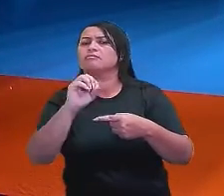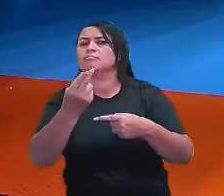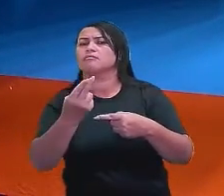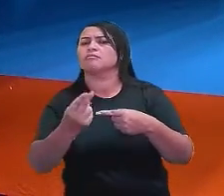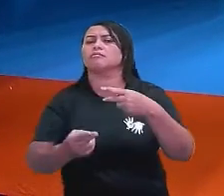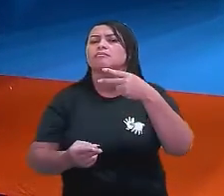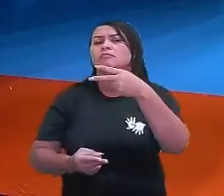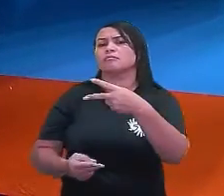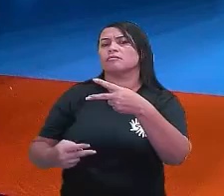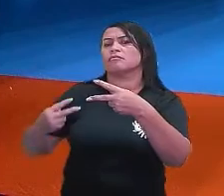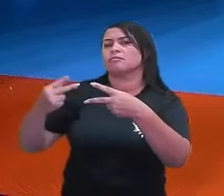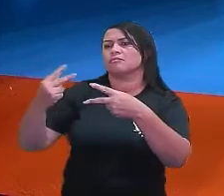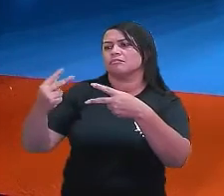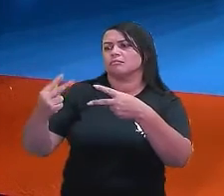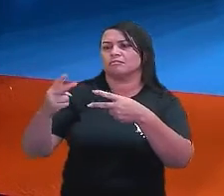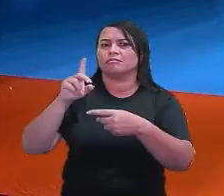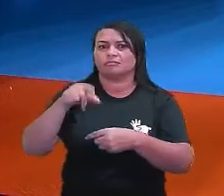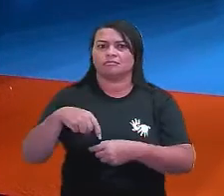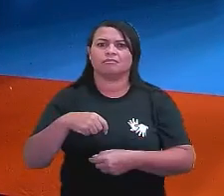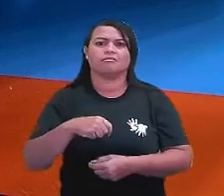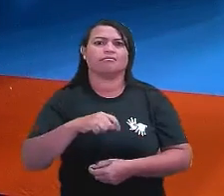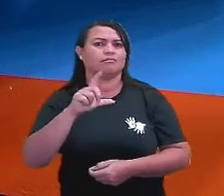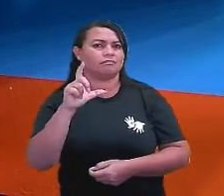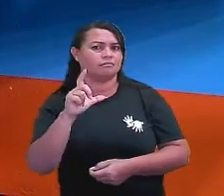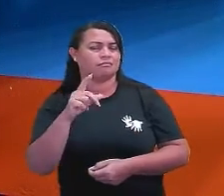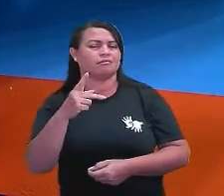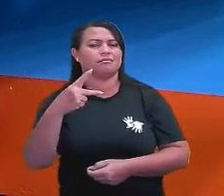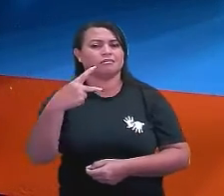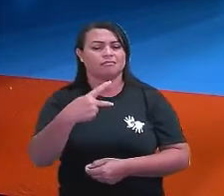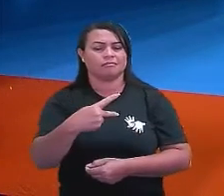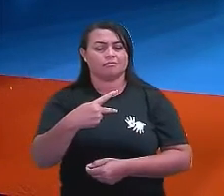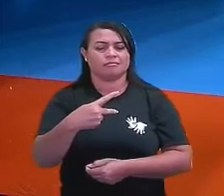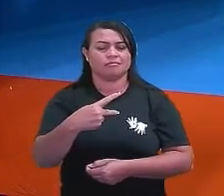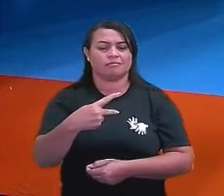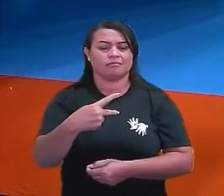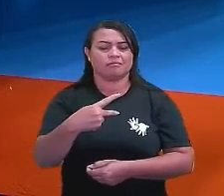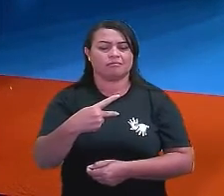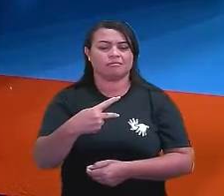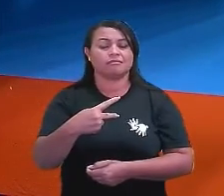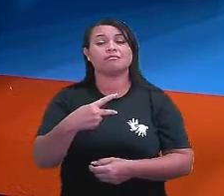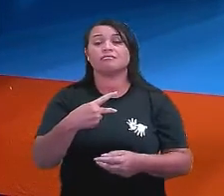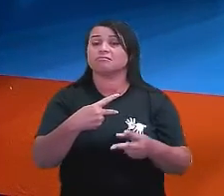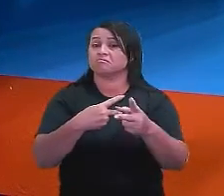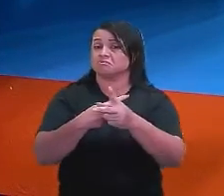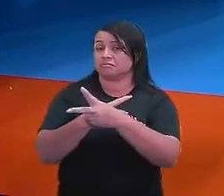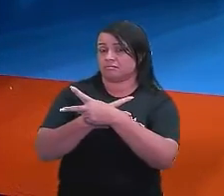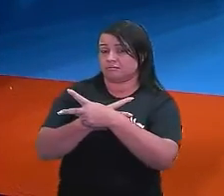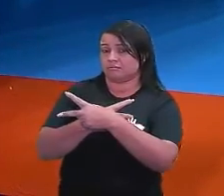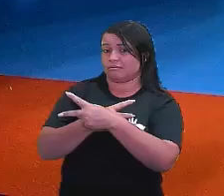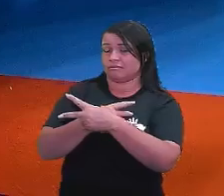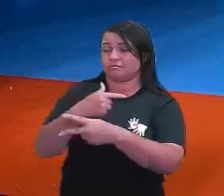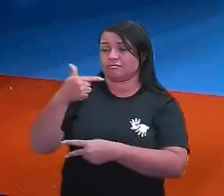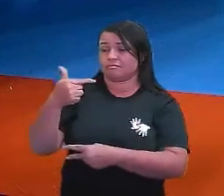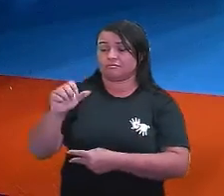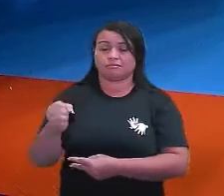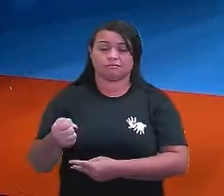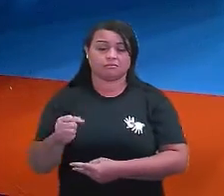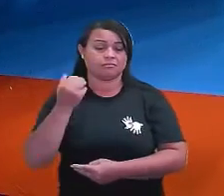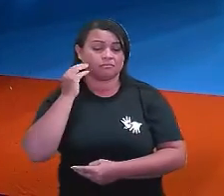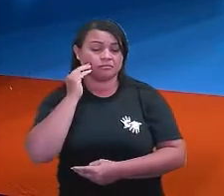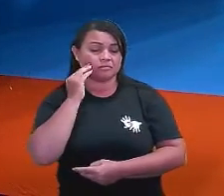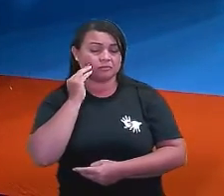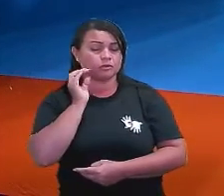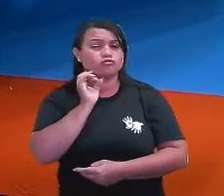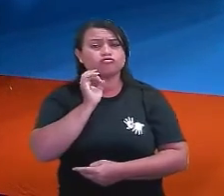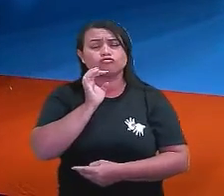2? É maior. Então, 3/8 é maior do que 2/8. Gente, eu